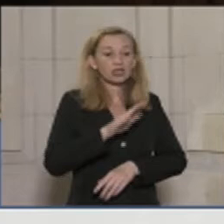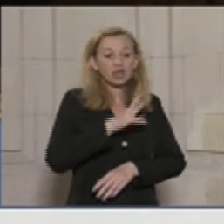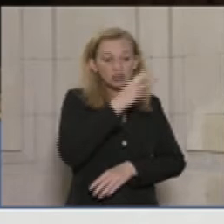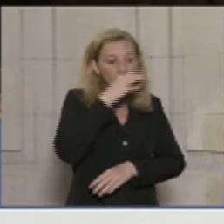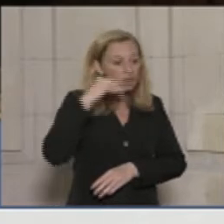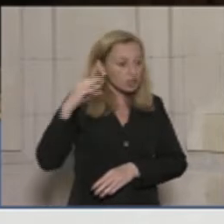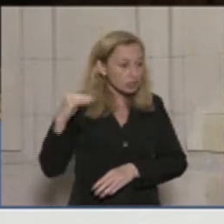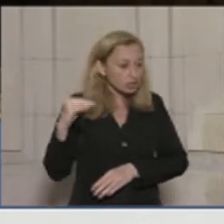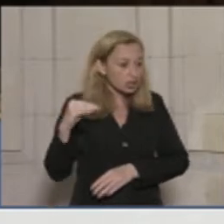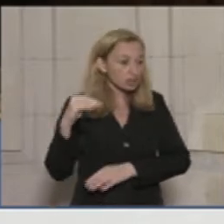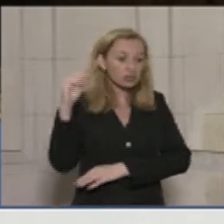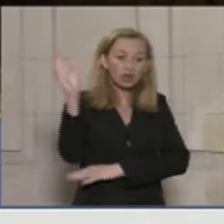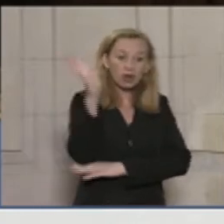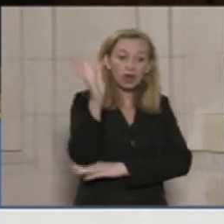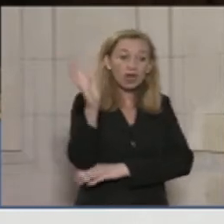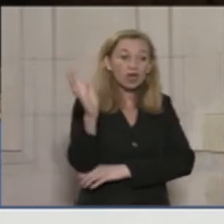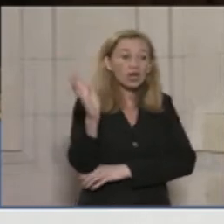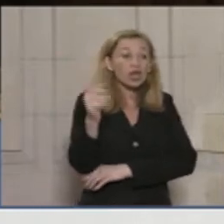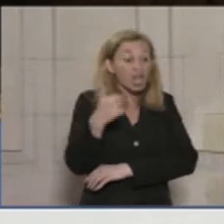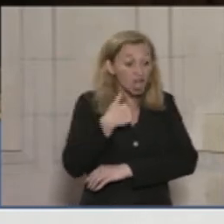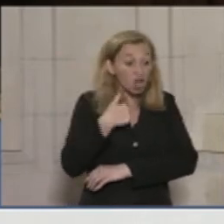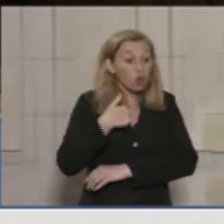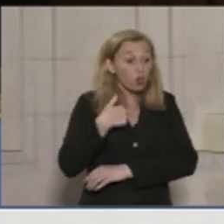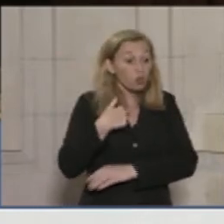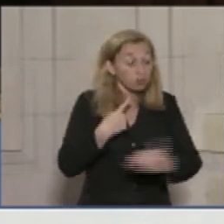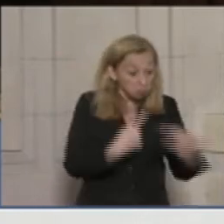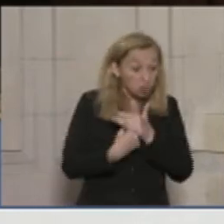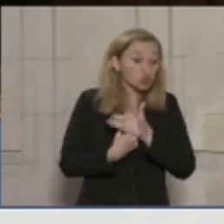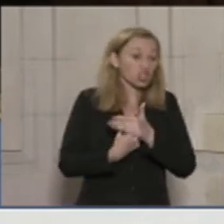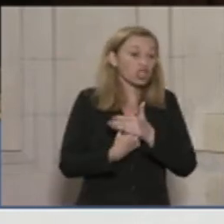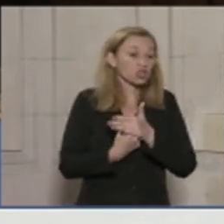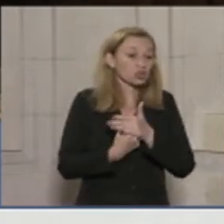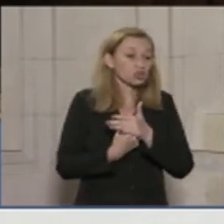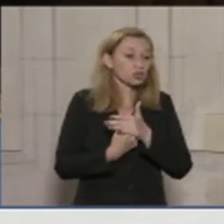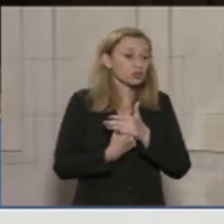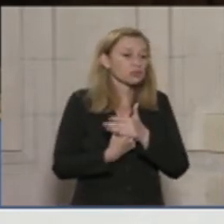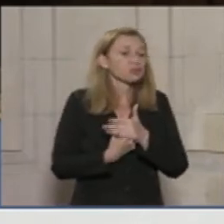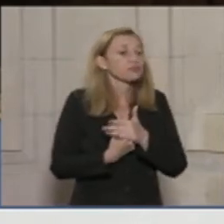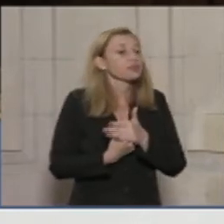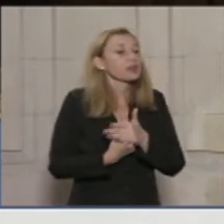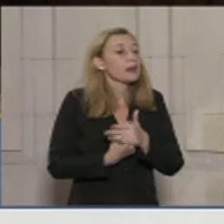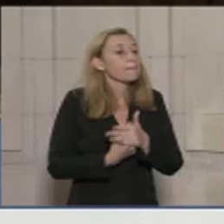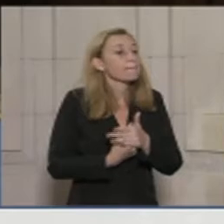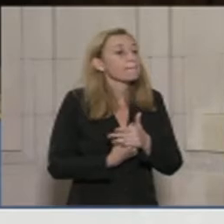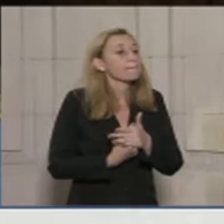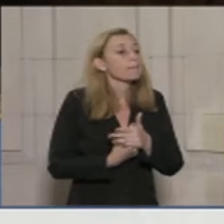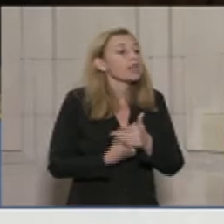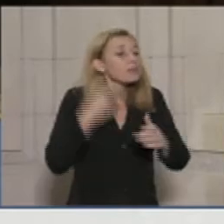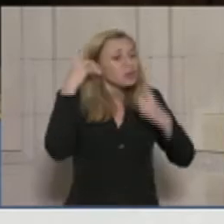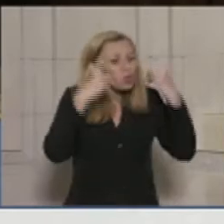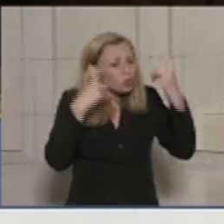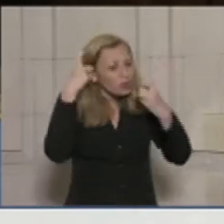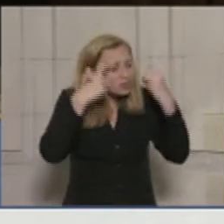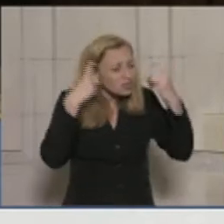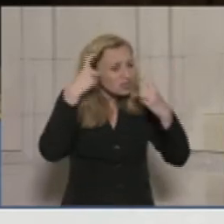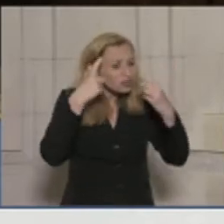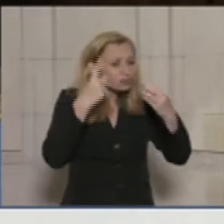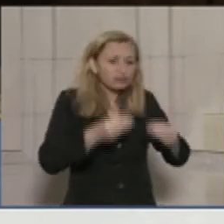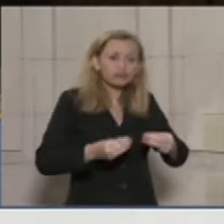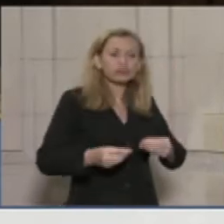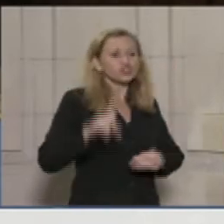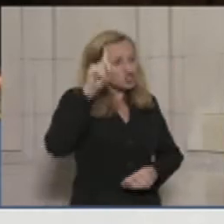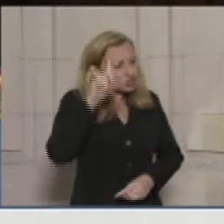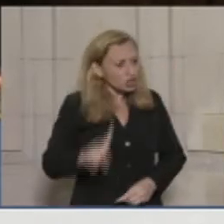que é uma bandeira que eu defendo e trabalho arduamente na preocupação de garantir os